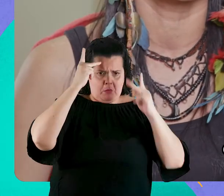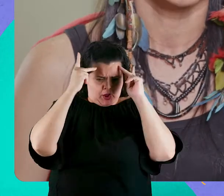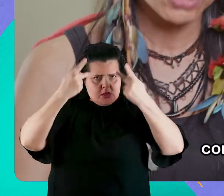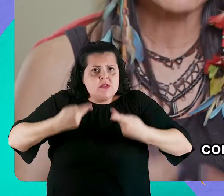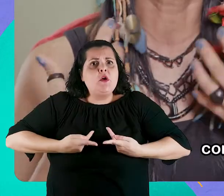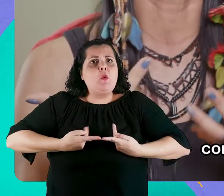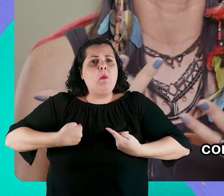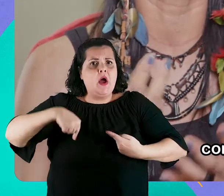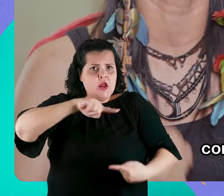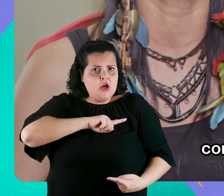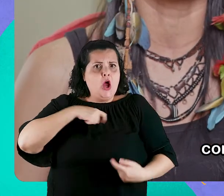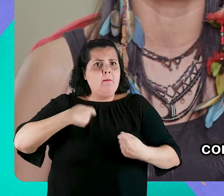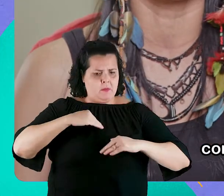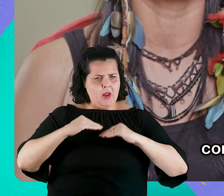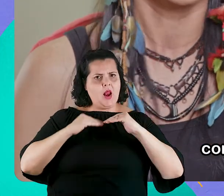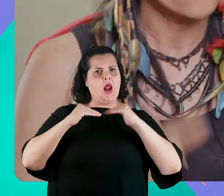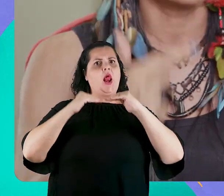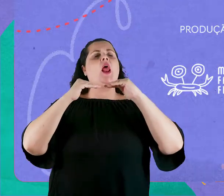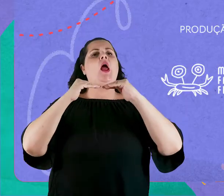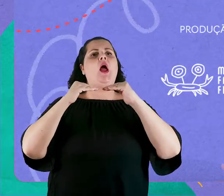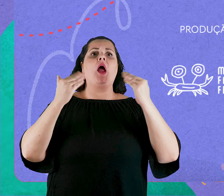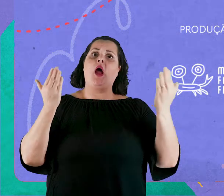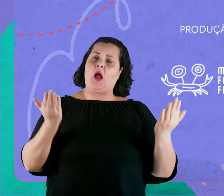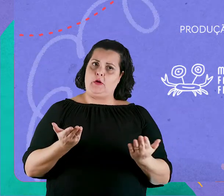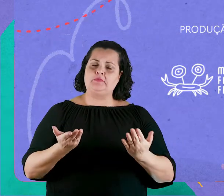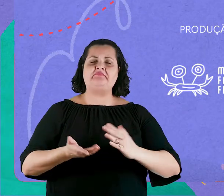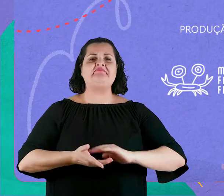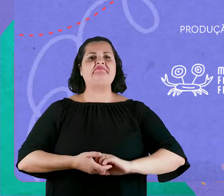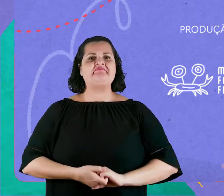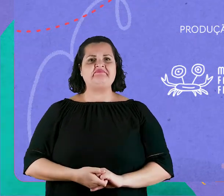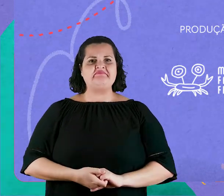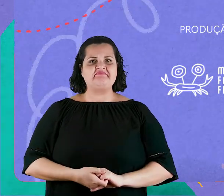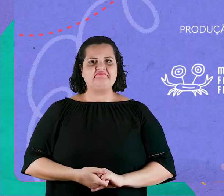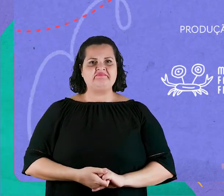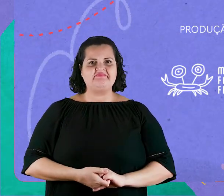somos, como espíritos evoluídos que somos, ou em processo de evolução.